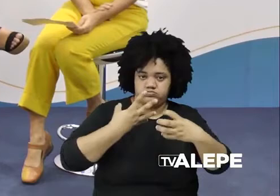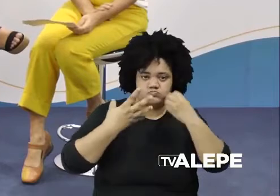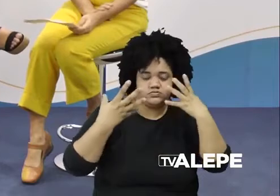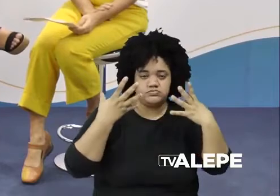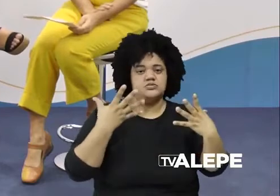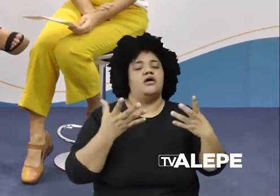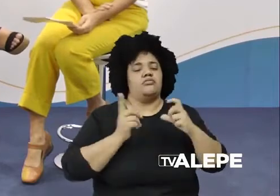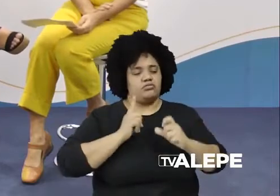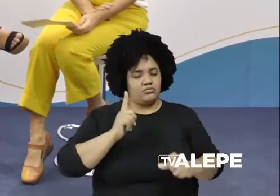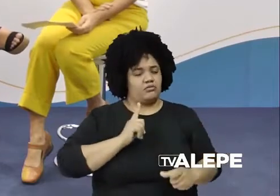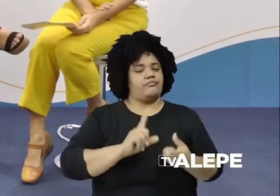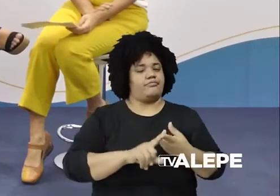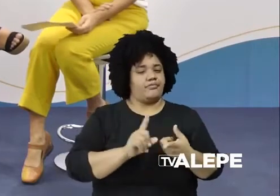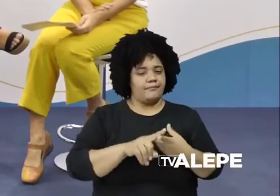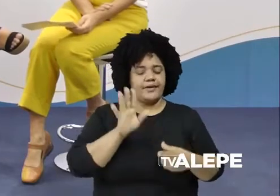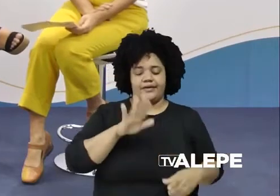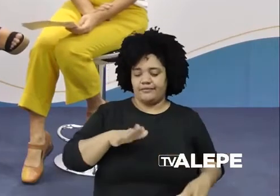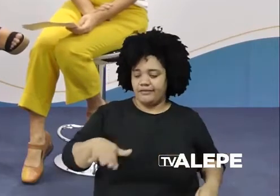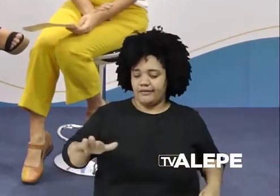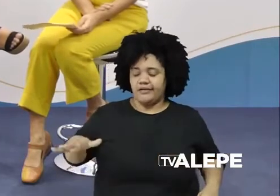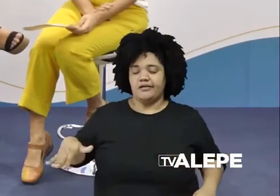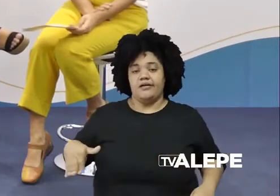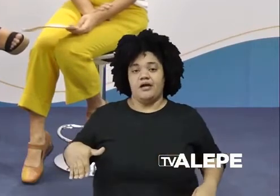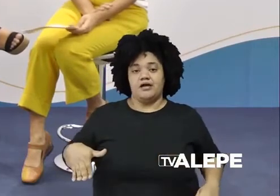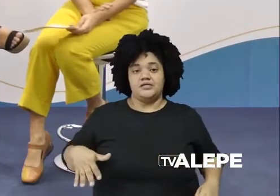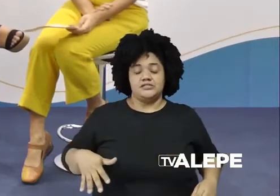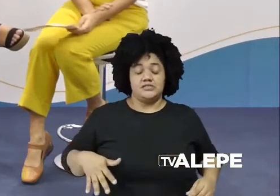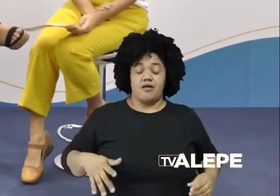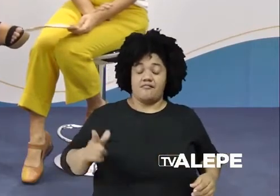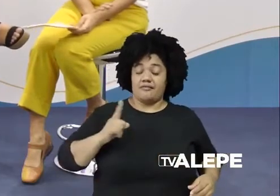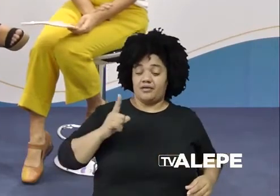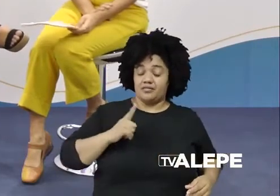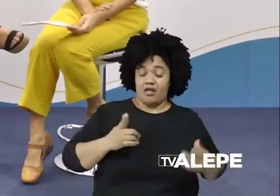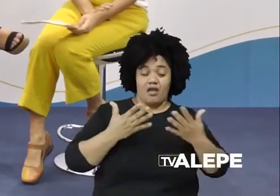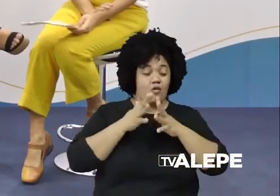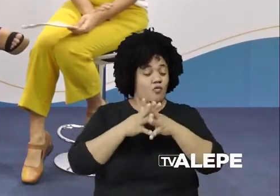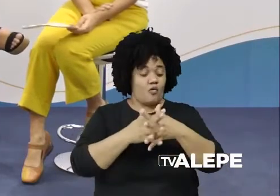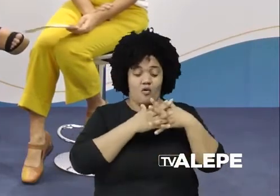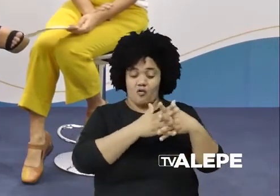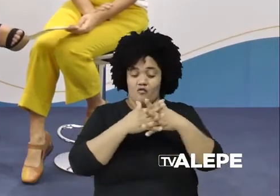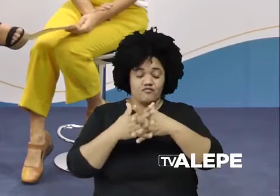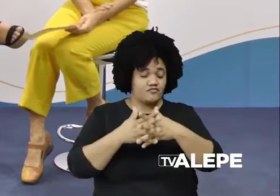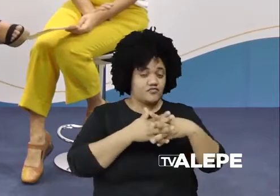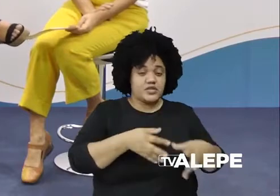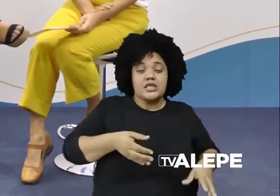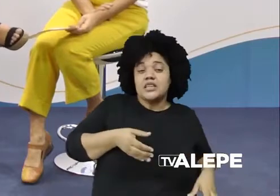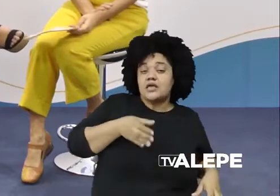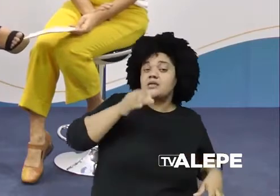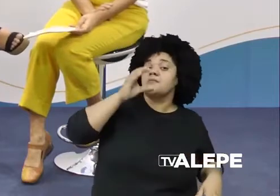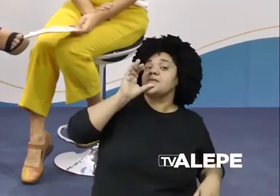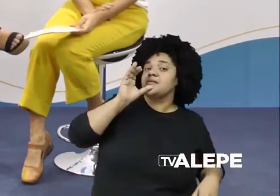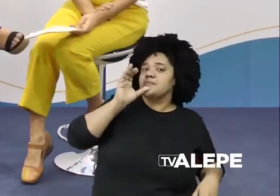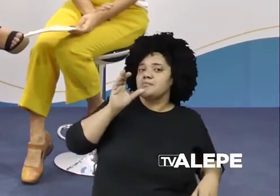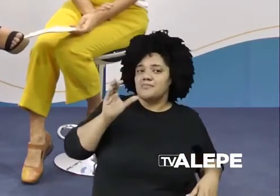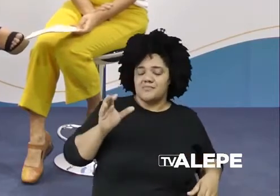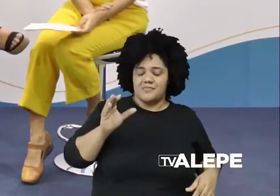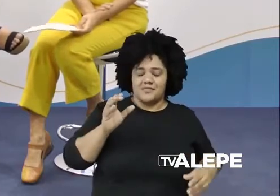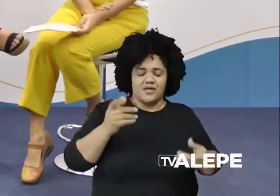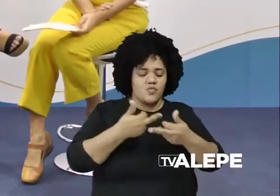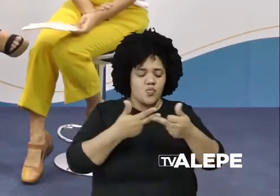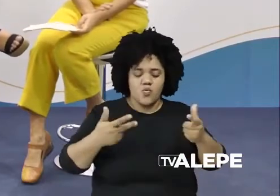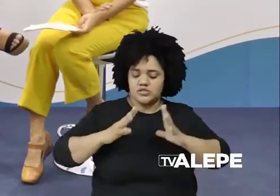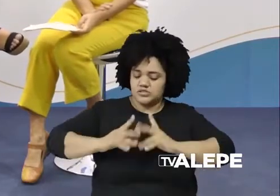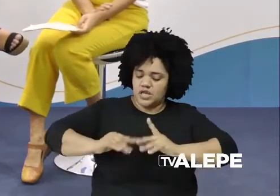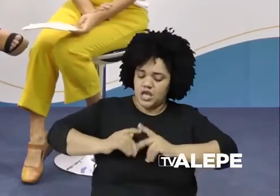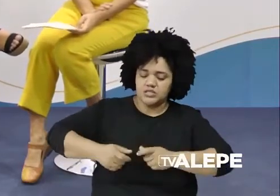tem recebido também muitos casos de crianças levando essa situação por ingerir